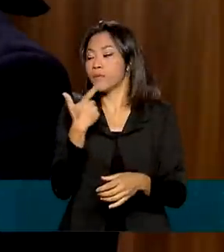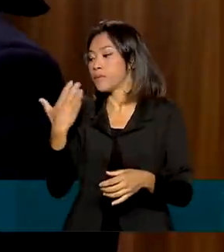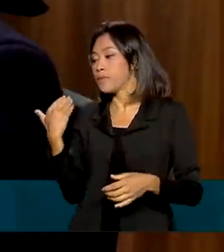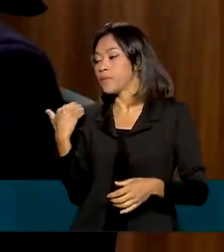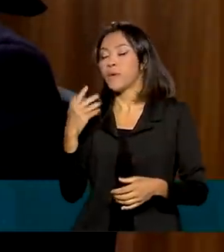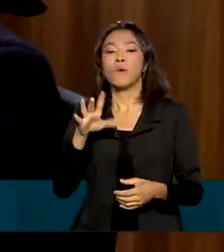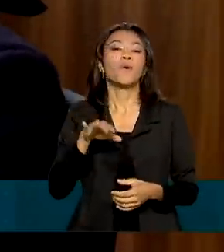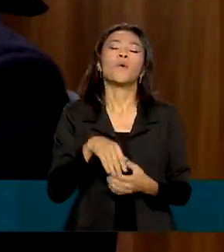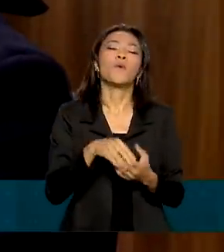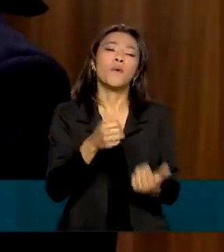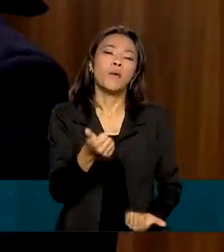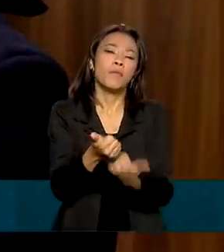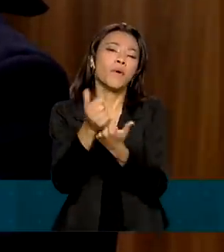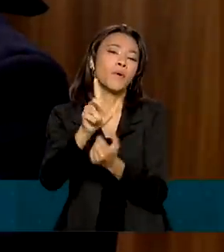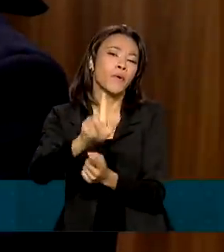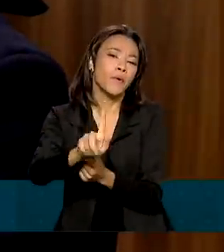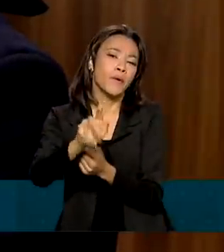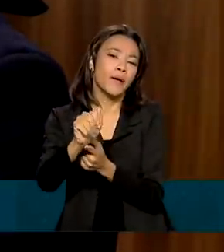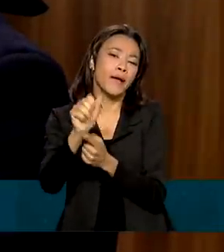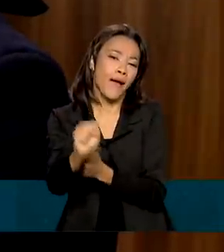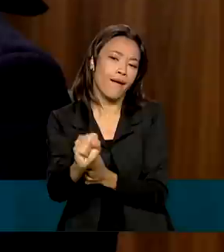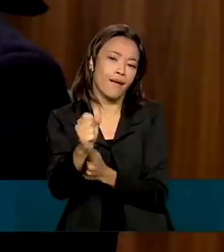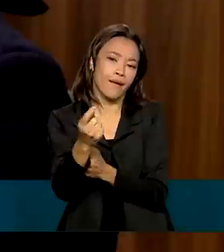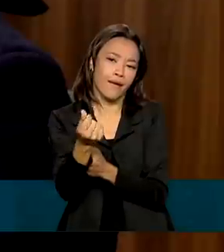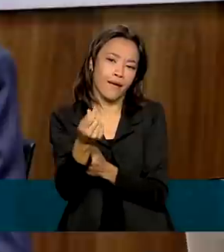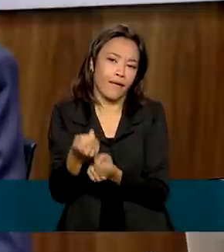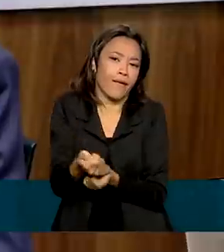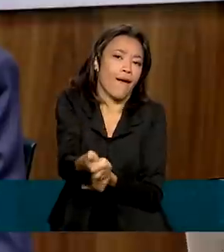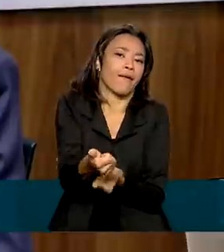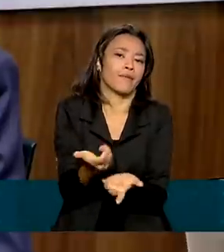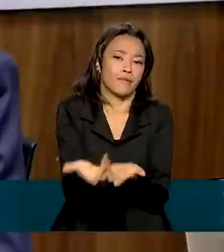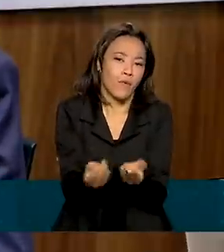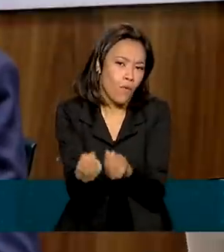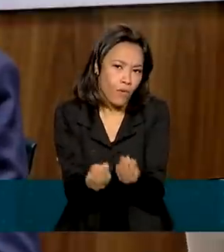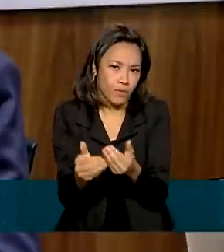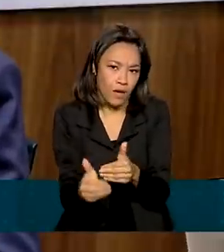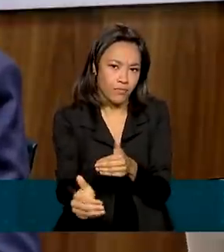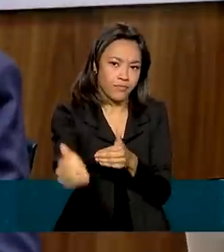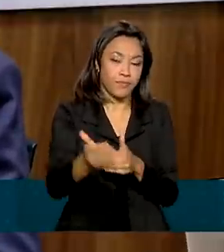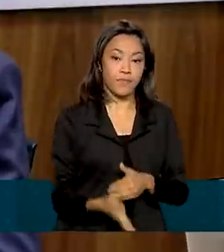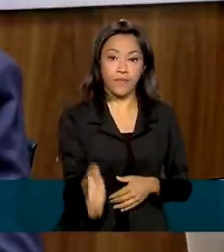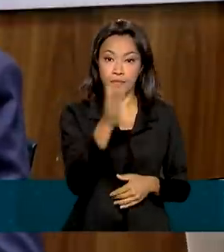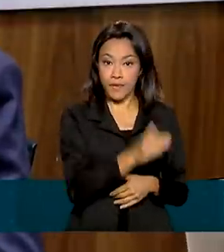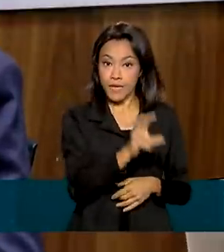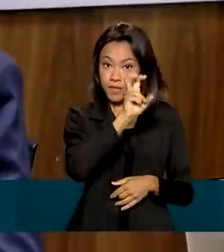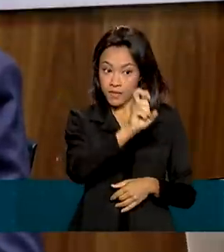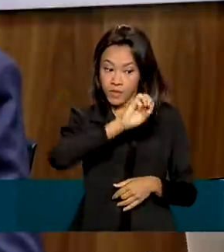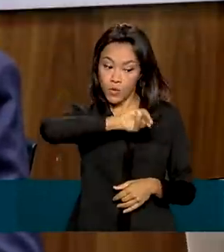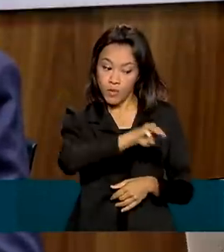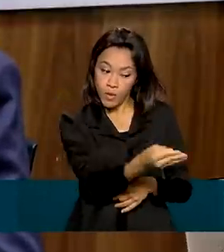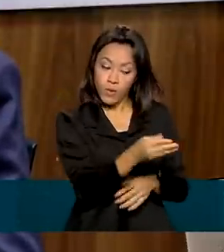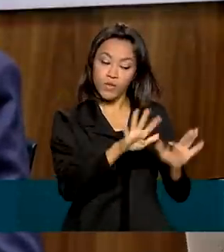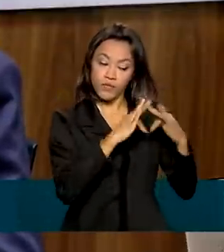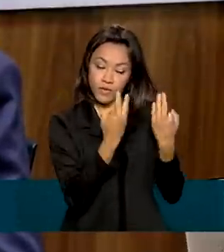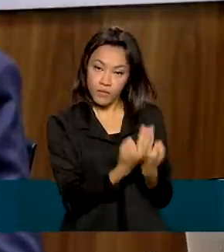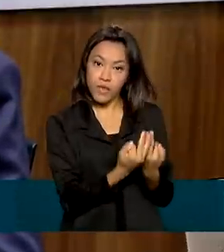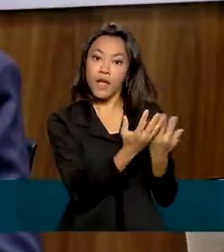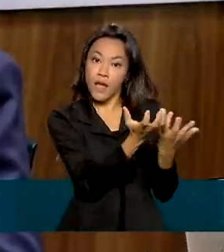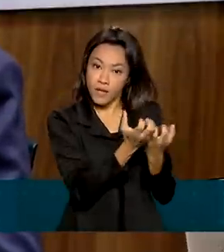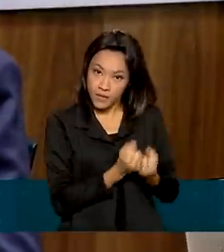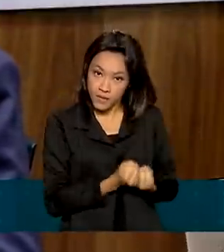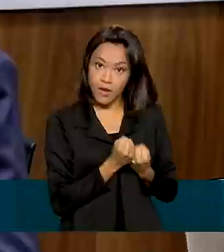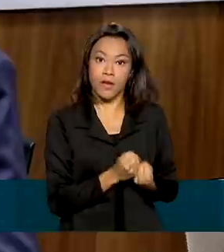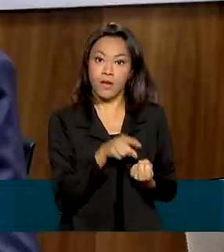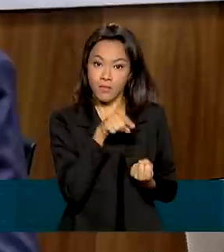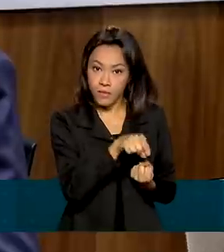o auxílio-gás como é que ele tá funcionando é aquela dois meses num primeiro momento cinco milhões de família recebe o equivalente é meio bujão